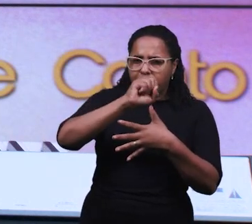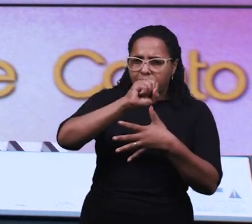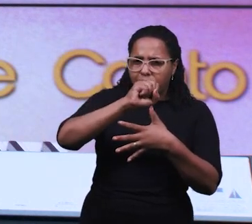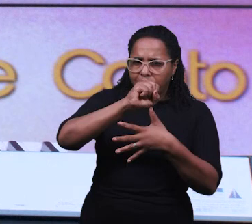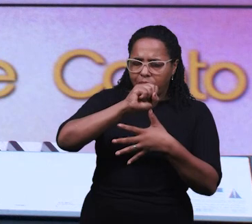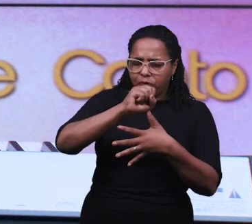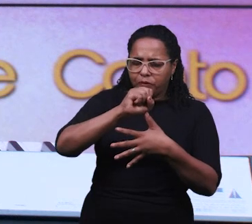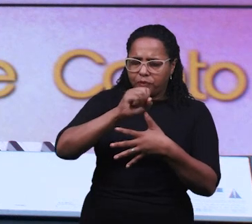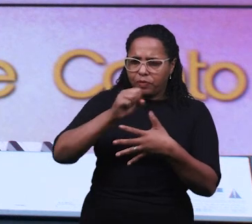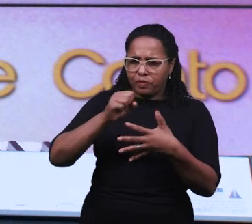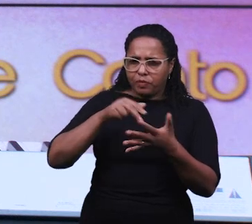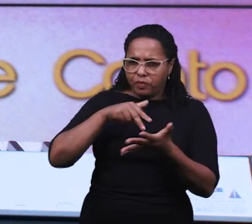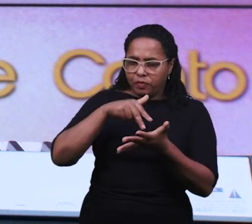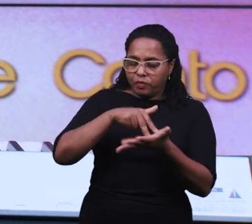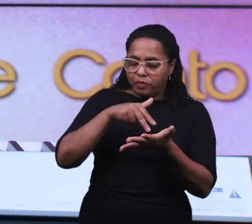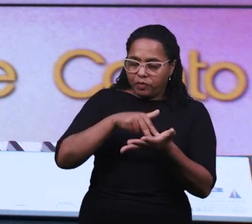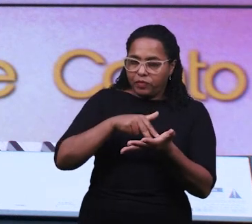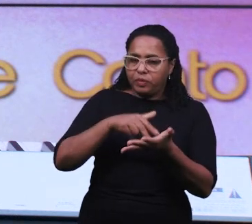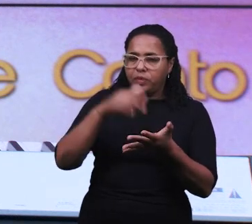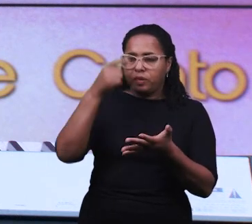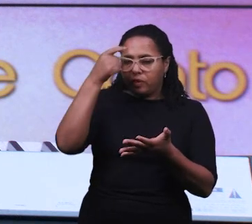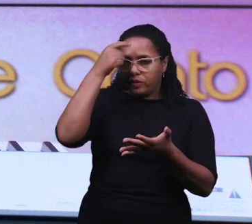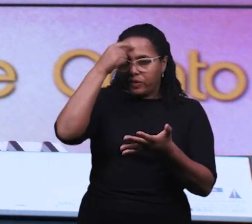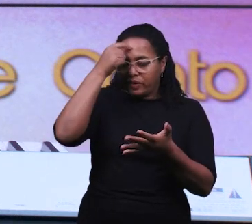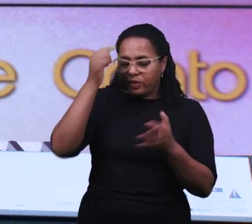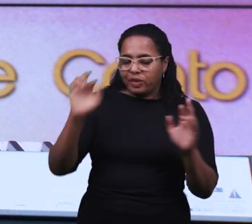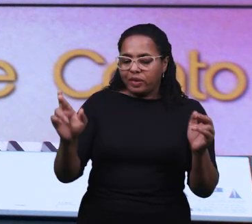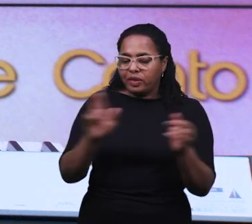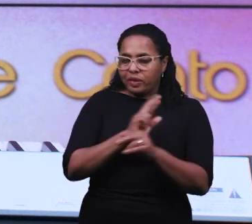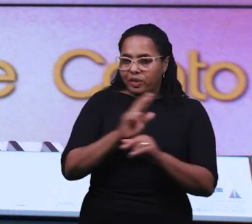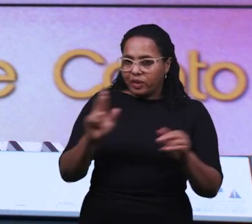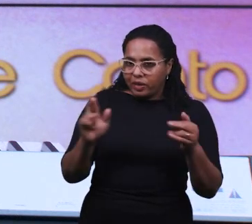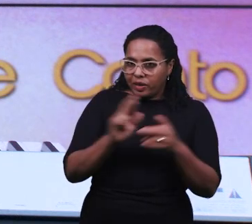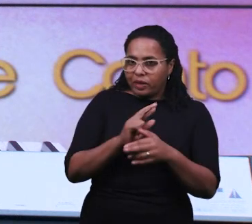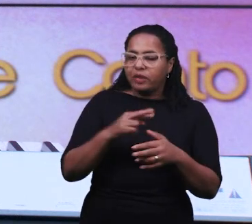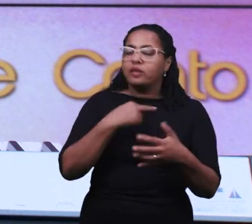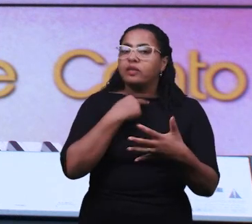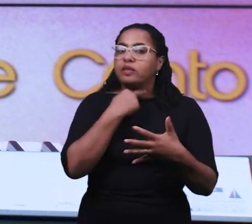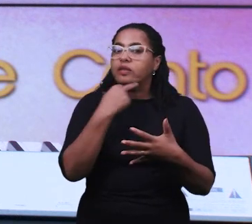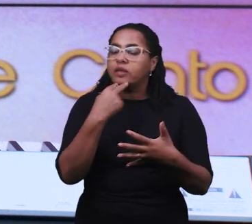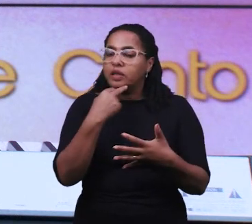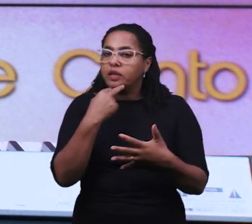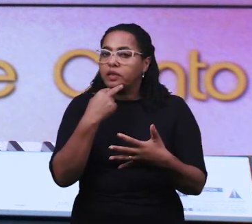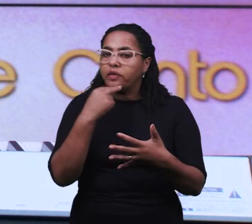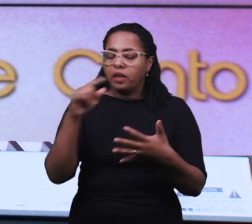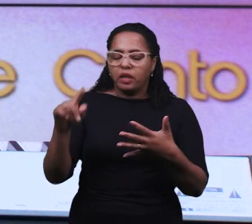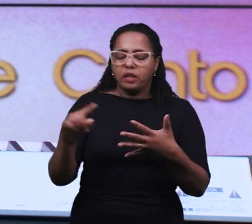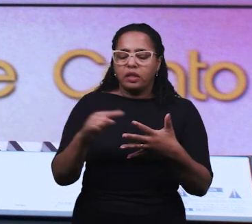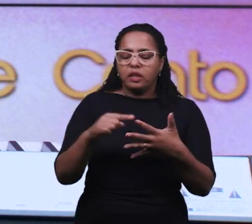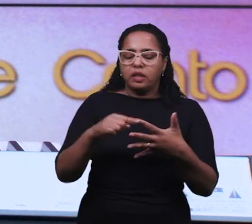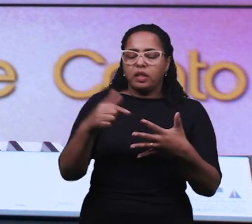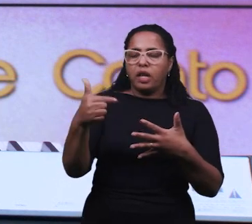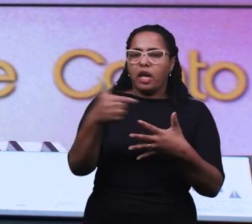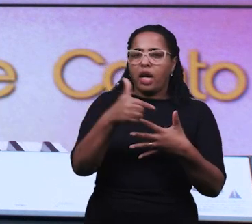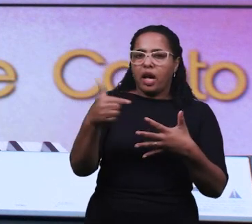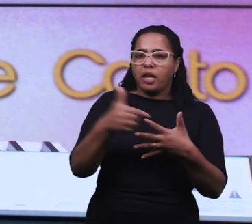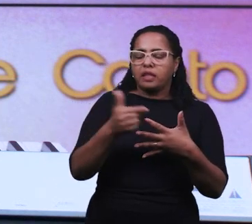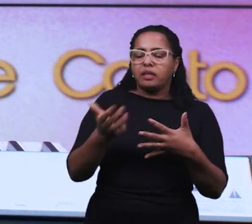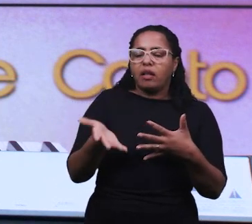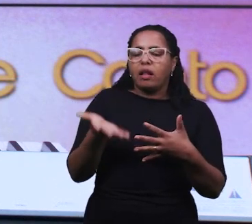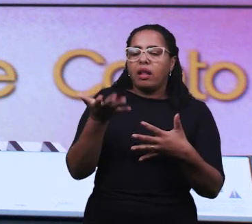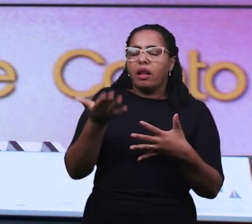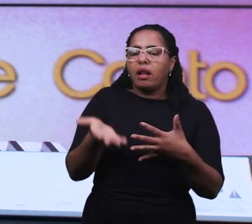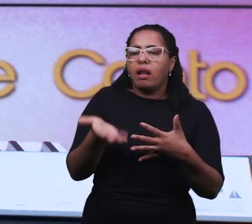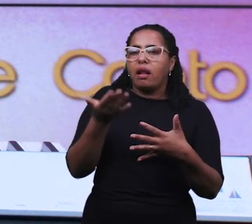mais firme e também consciente em relação ao posicionamento do trato vocal e deixo a segunda nota um pouco